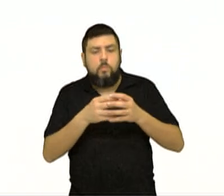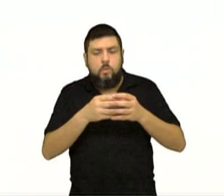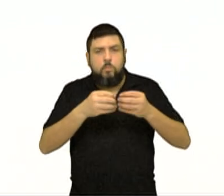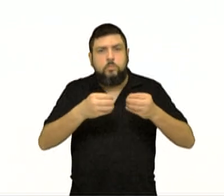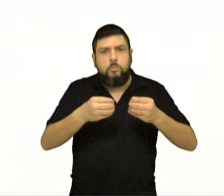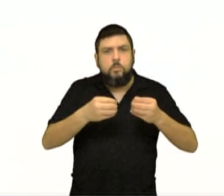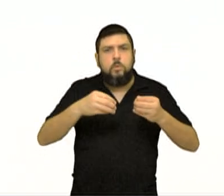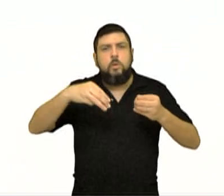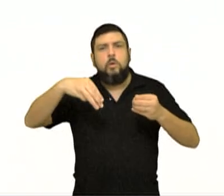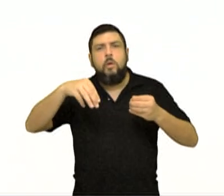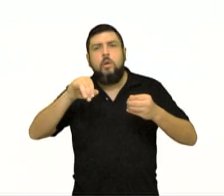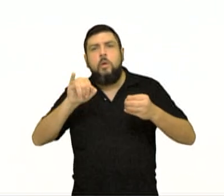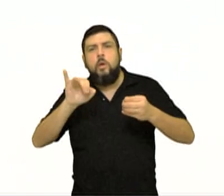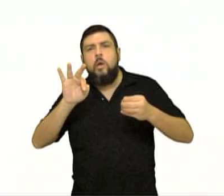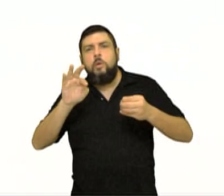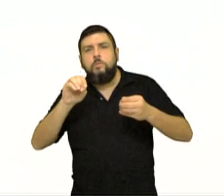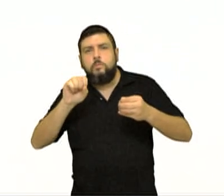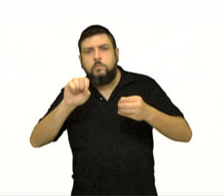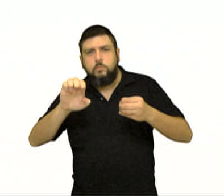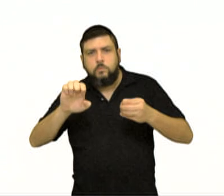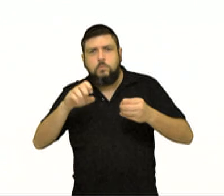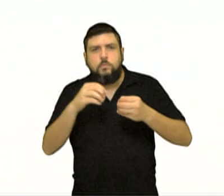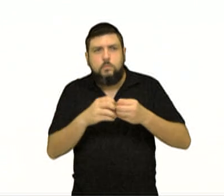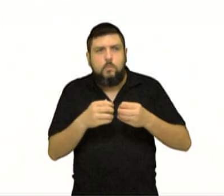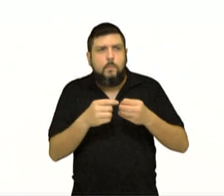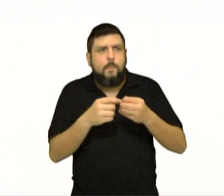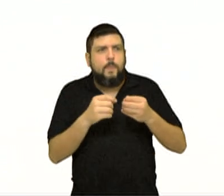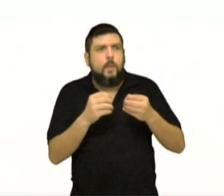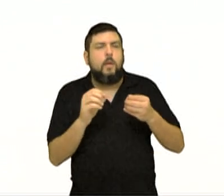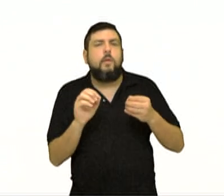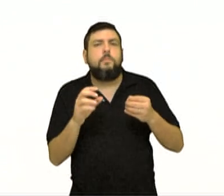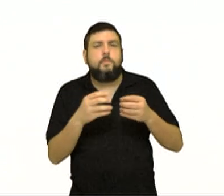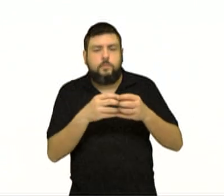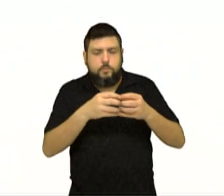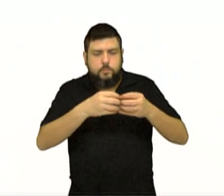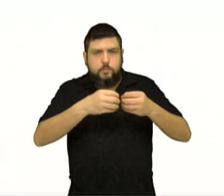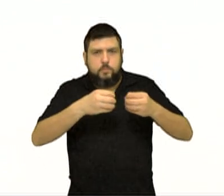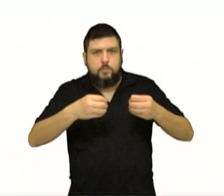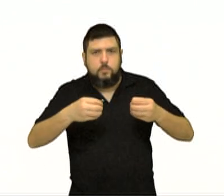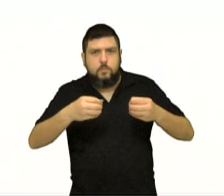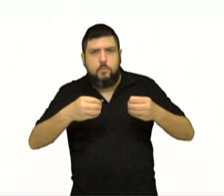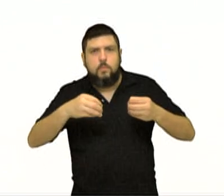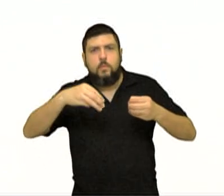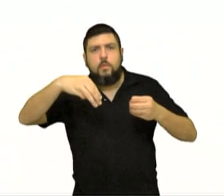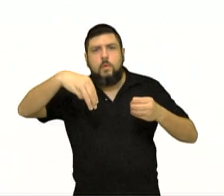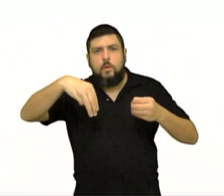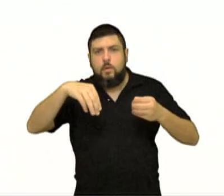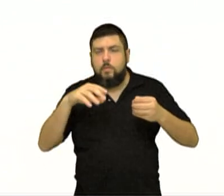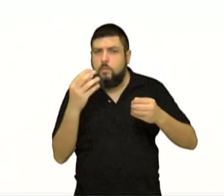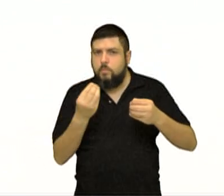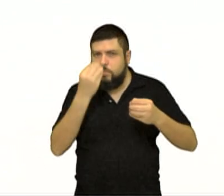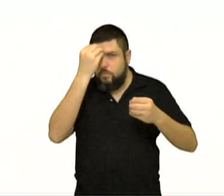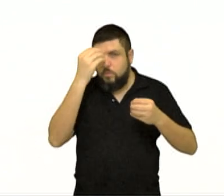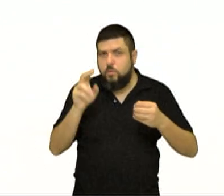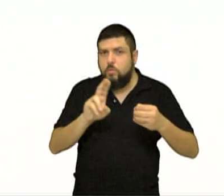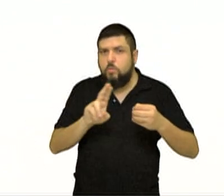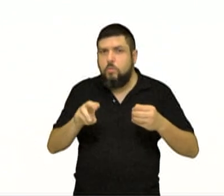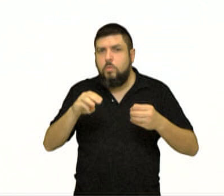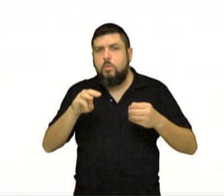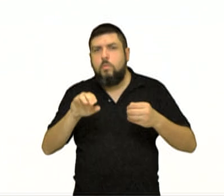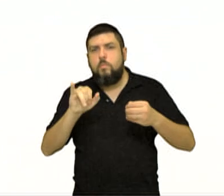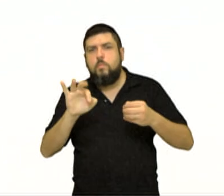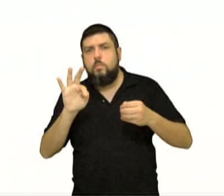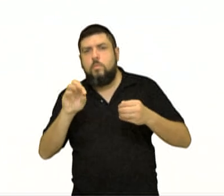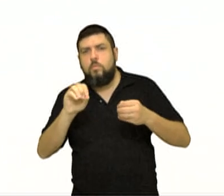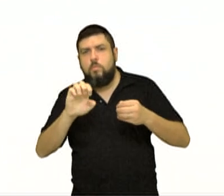não tem como diminuir menos que um lote cromossômico, né? Vai sofrer mitose, né? Cópias daquelas células